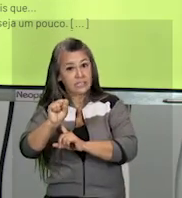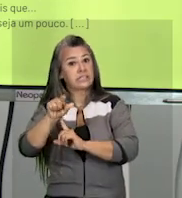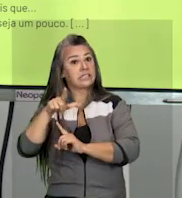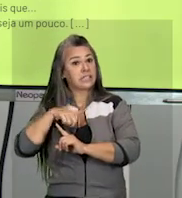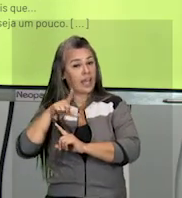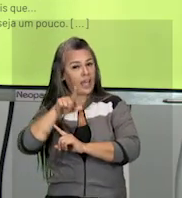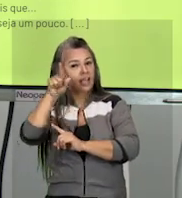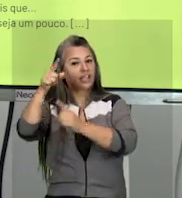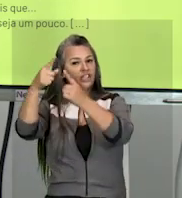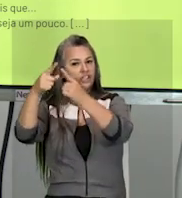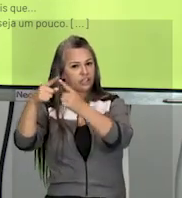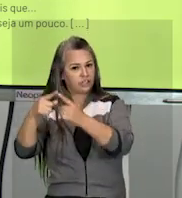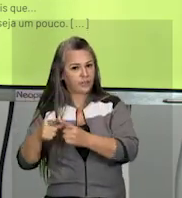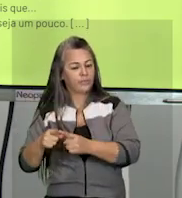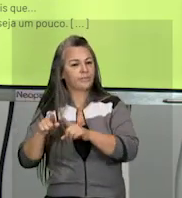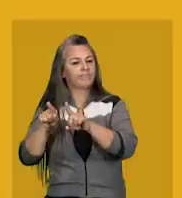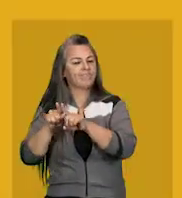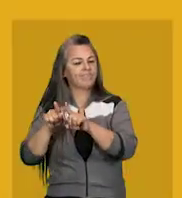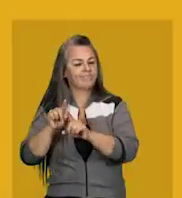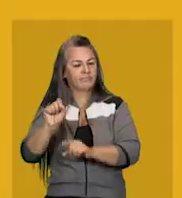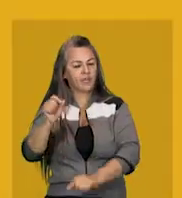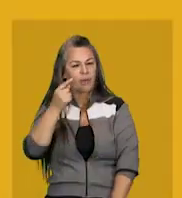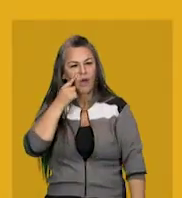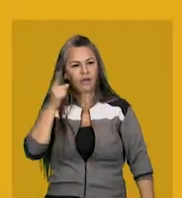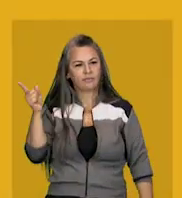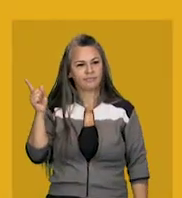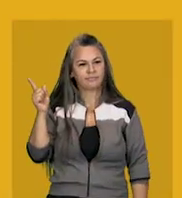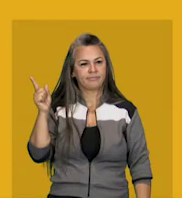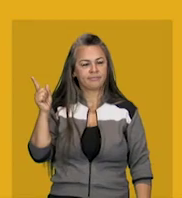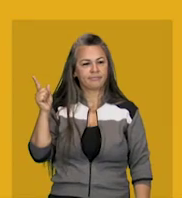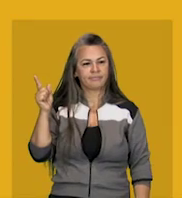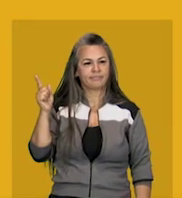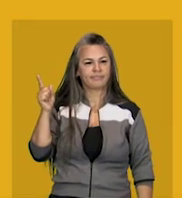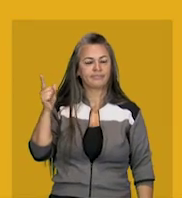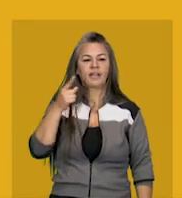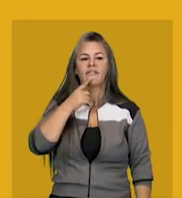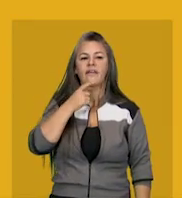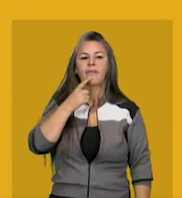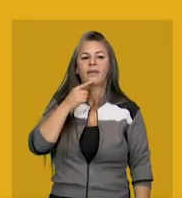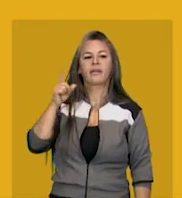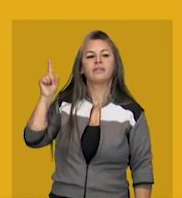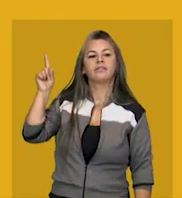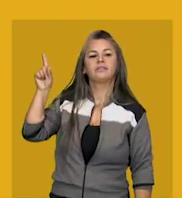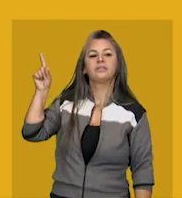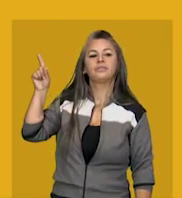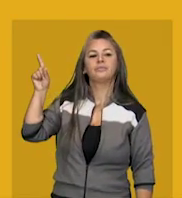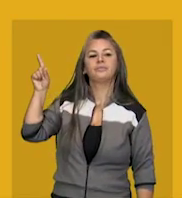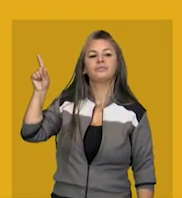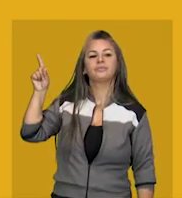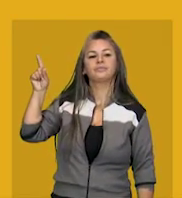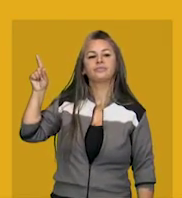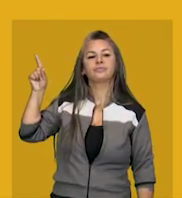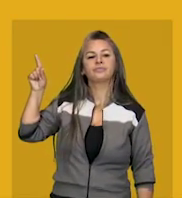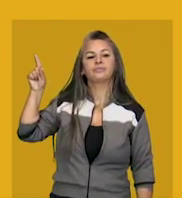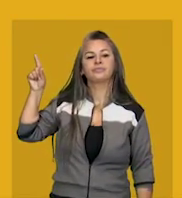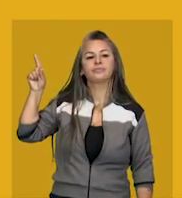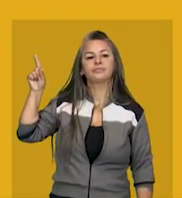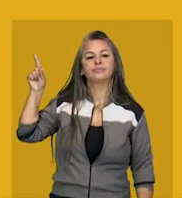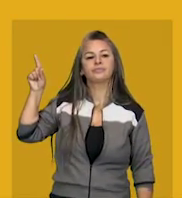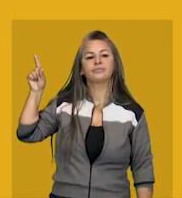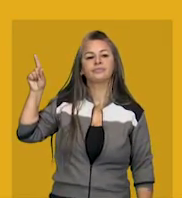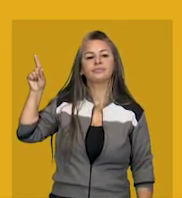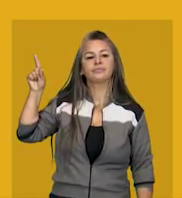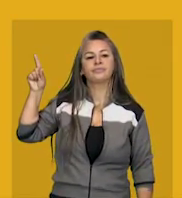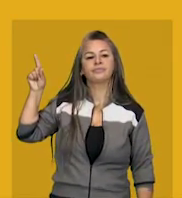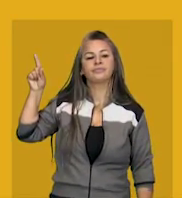de conjunção. As causais. Porque, pois, como. O como ali equivale a porquê.